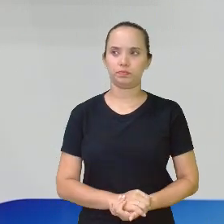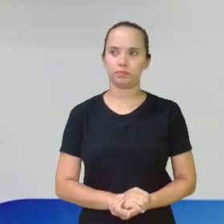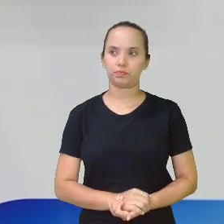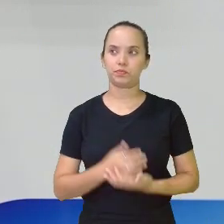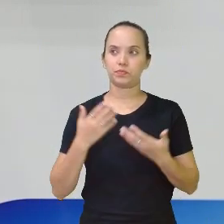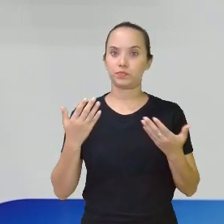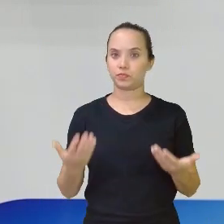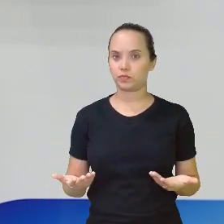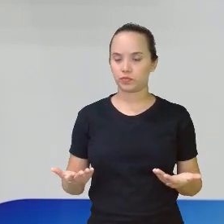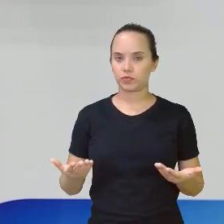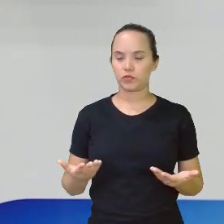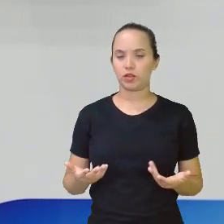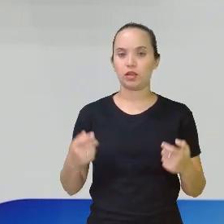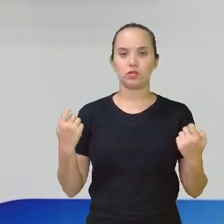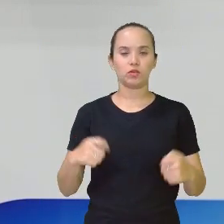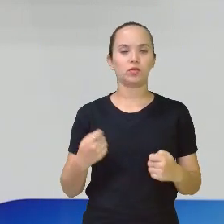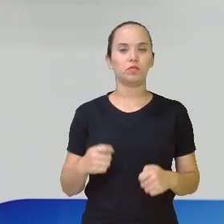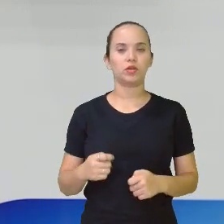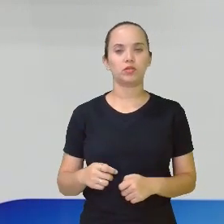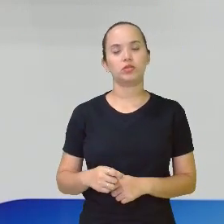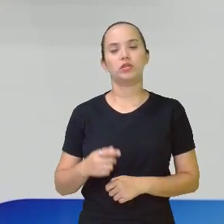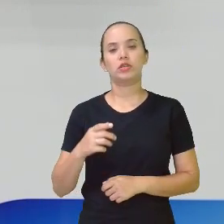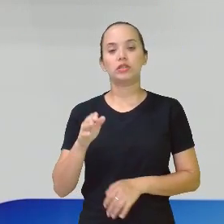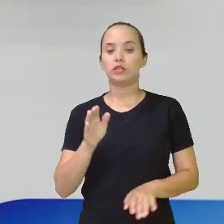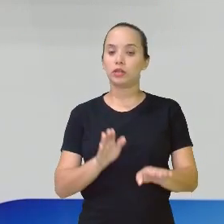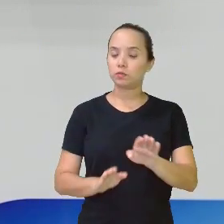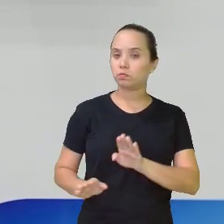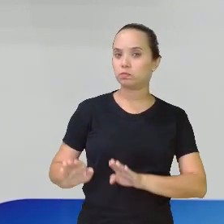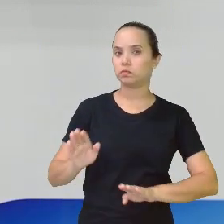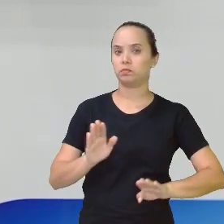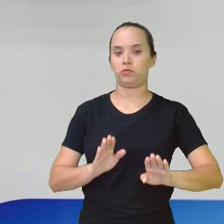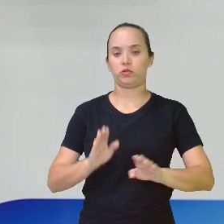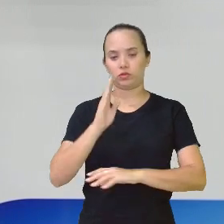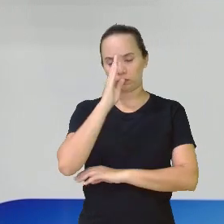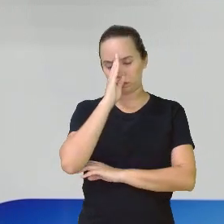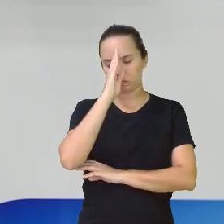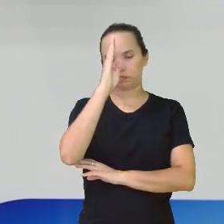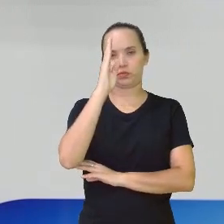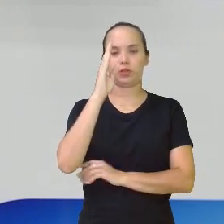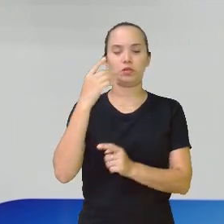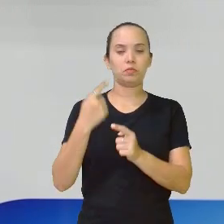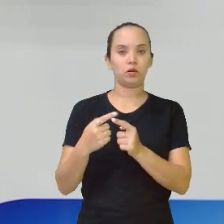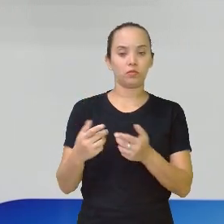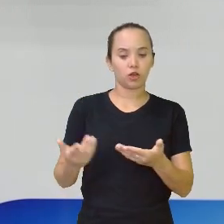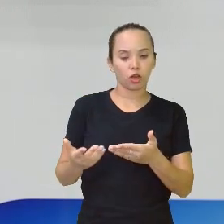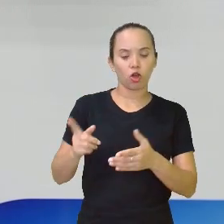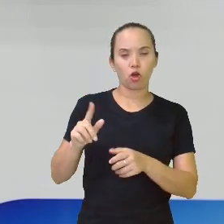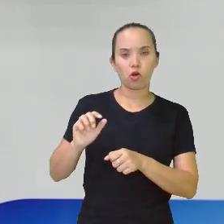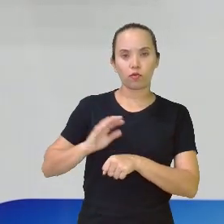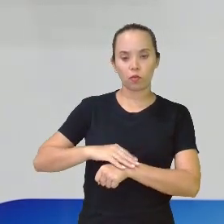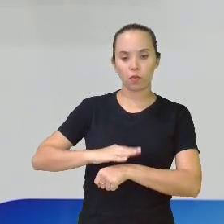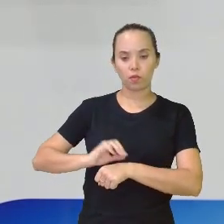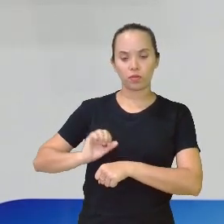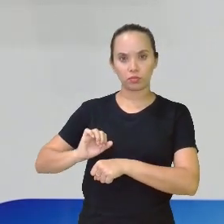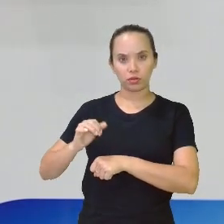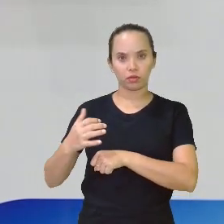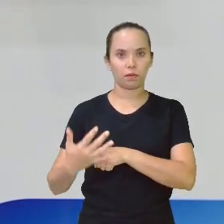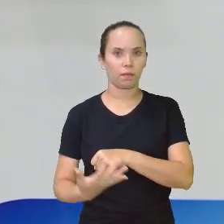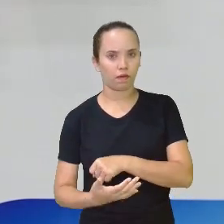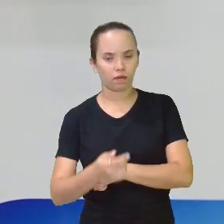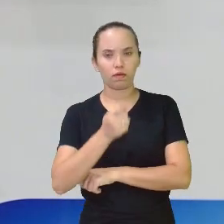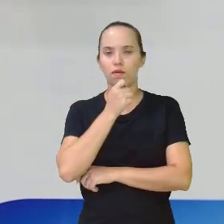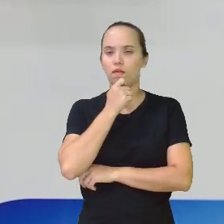E aí a gente precisa ter muito cuidado, principalmente viemos num período de pandemia, né? Ainda está